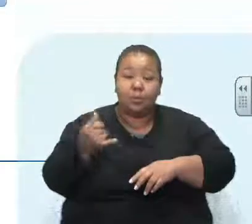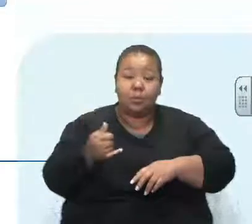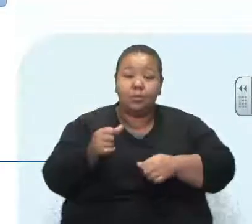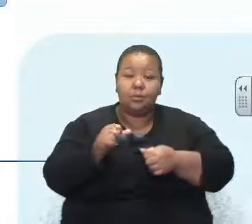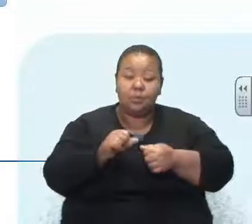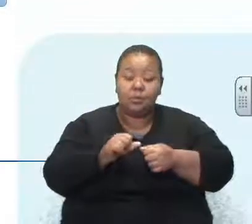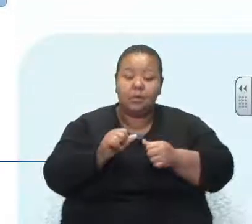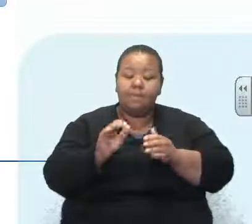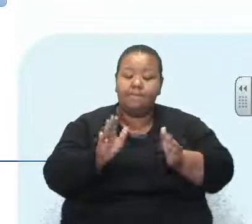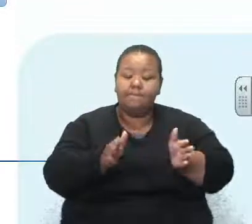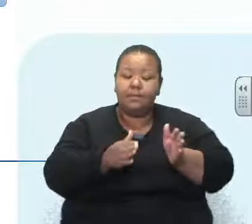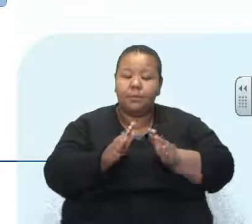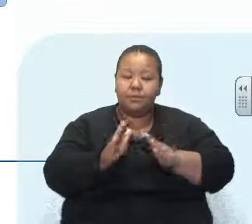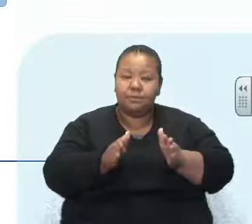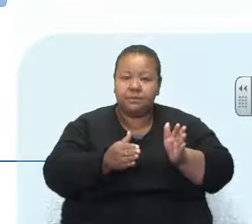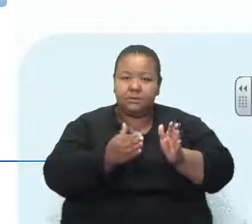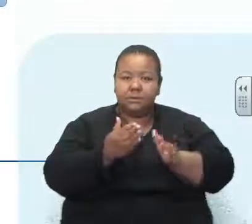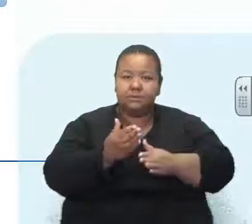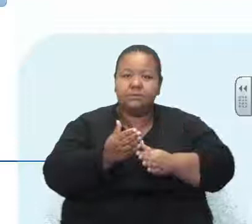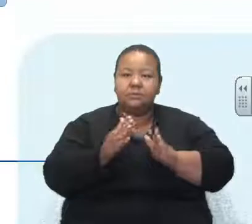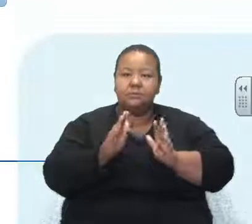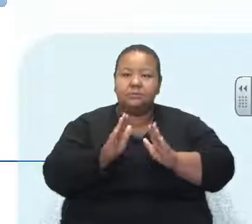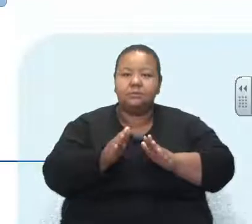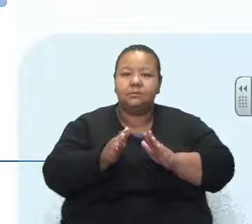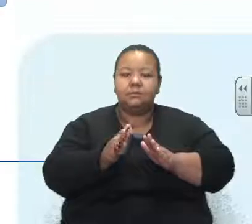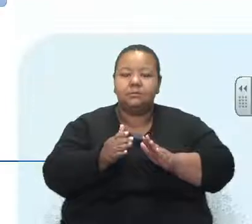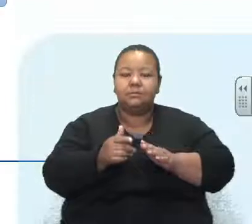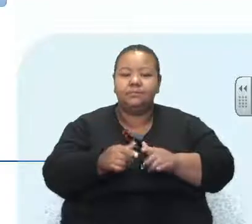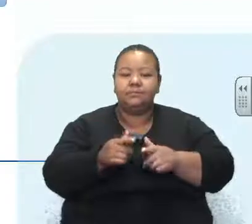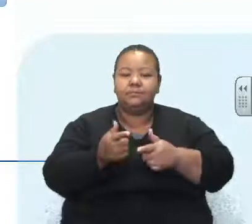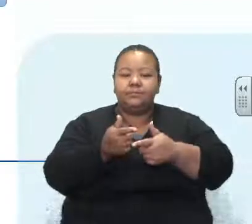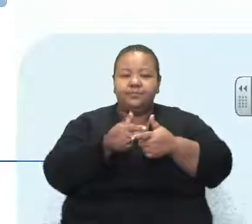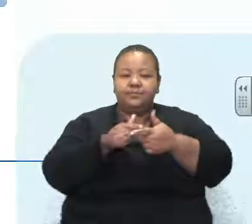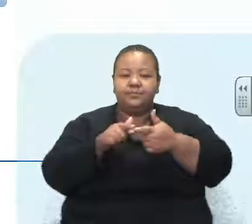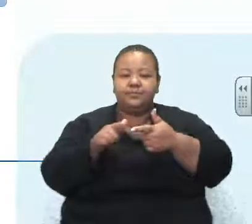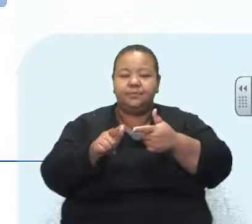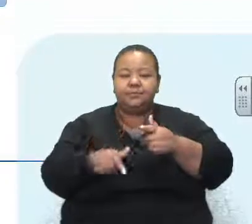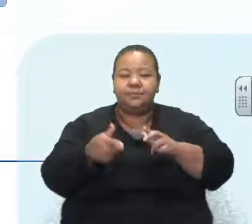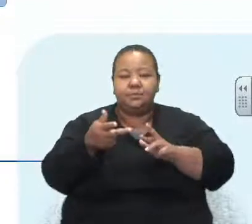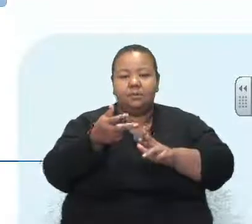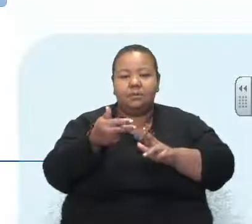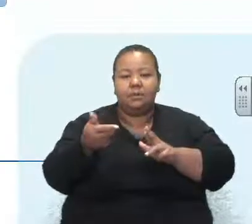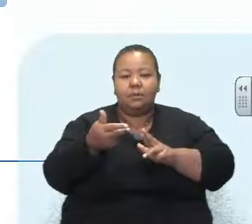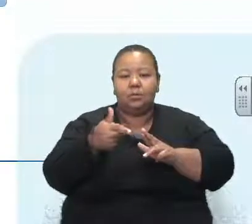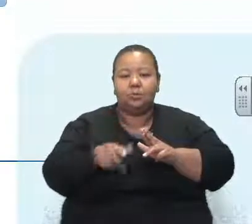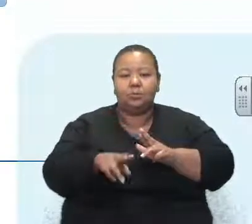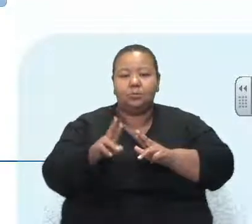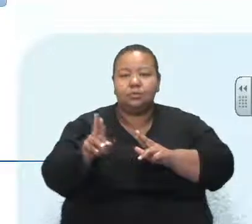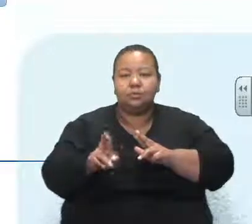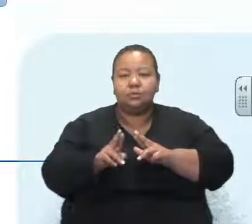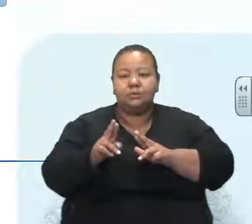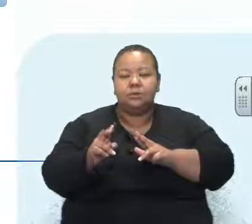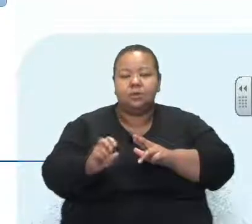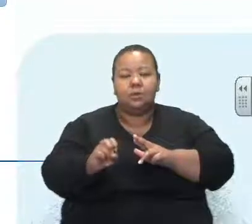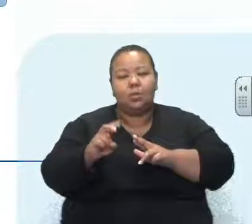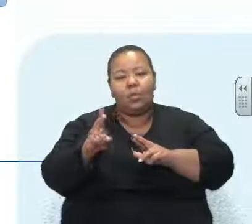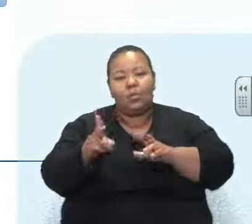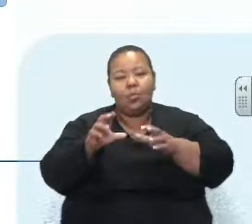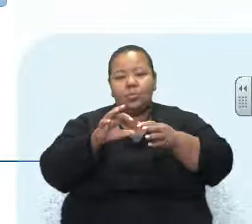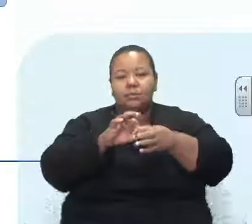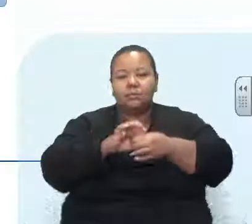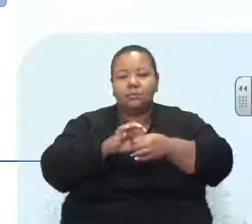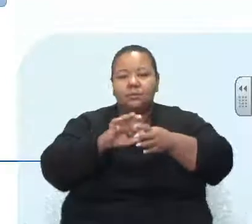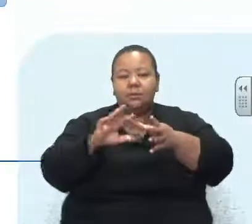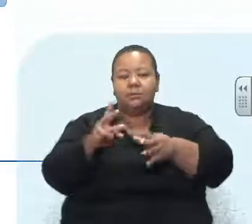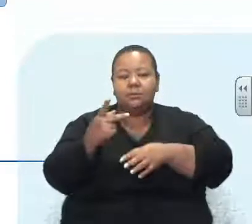produzido, ou seja, o montante que a minha empresa produziu, sobre os recursos utilizados ou recursos disponíveis